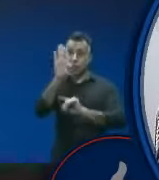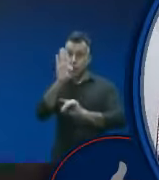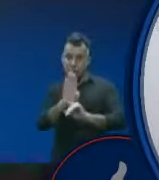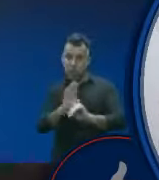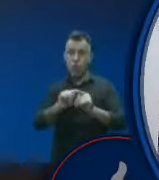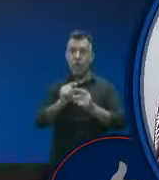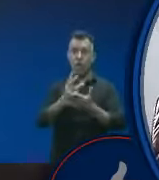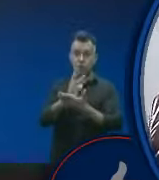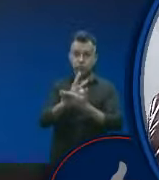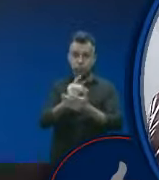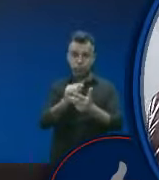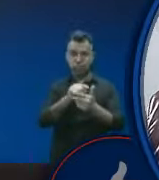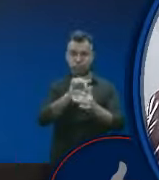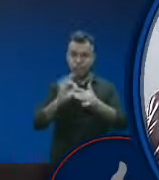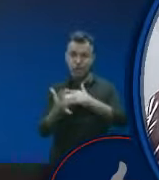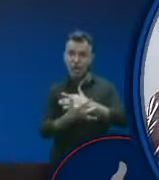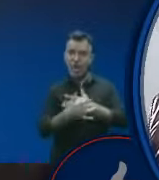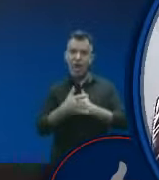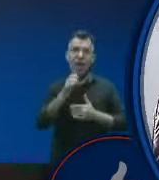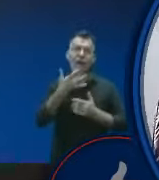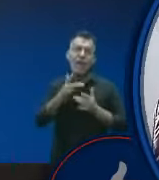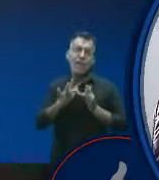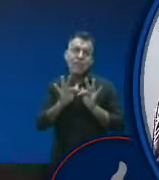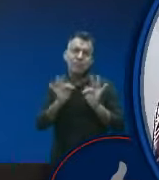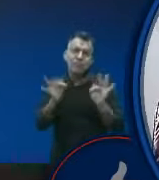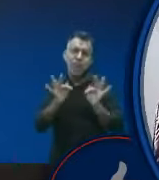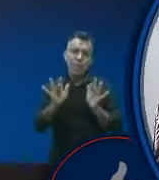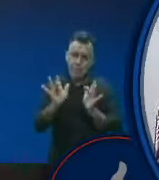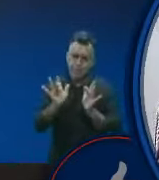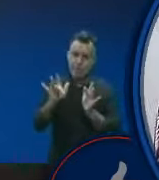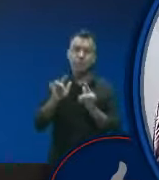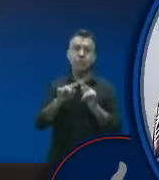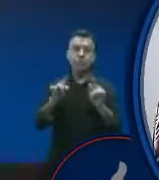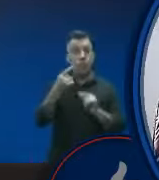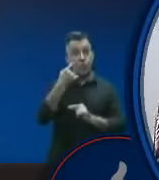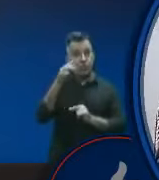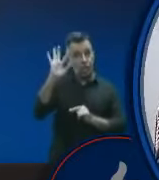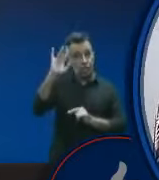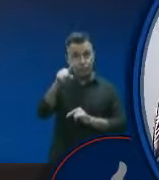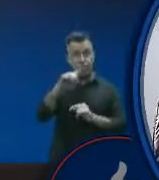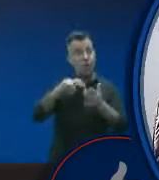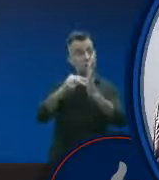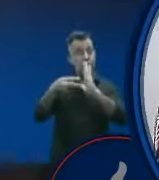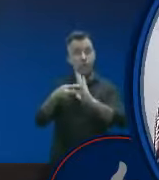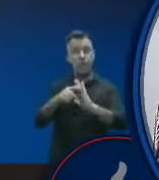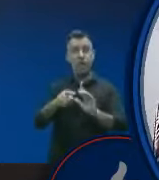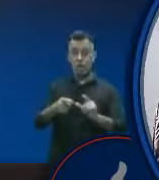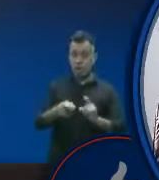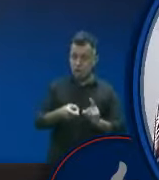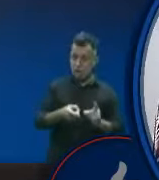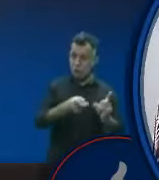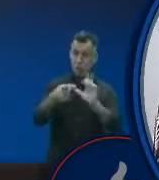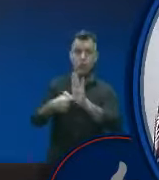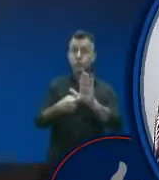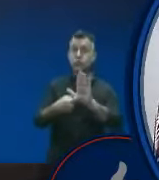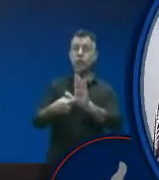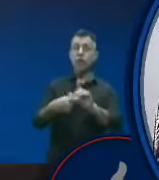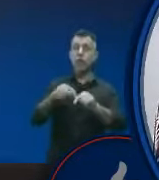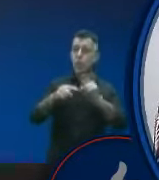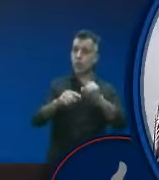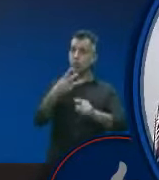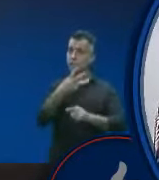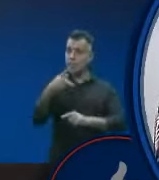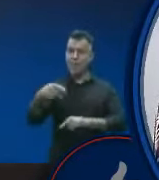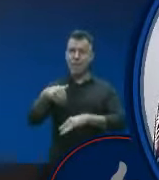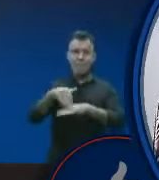redes sociais, é tão simples quanto apertar de um botão. Para refletir aqui, isso significa que a oferta de produtos dos 3P será